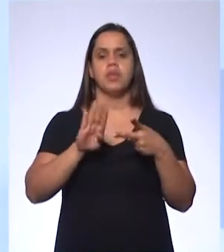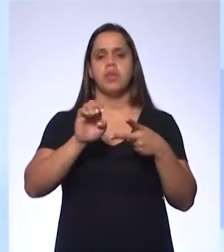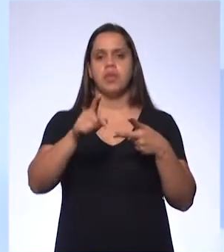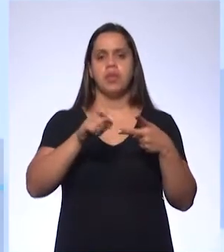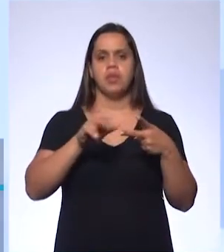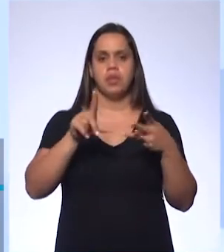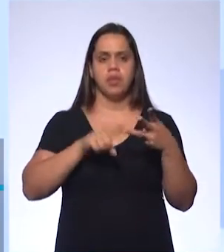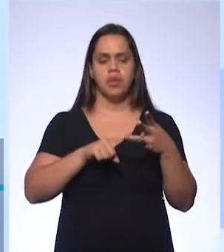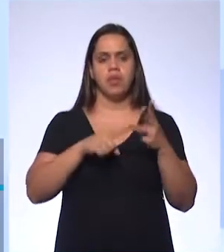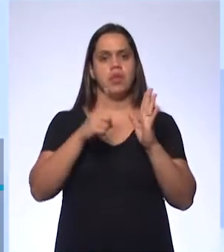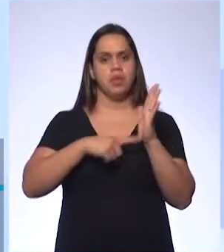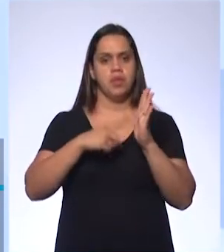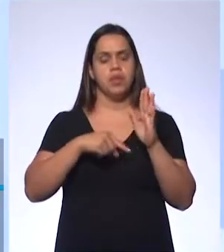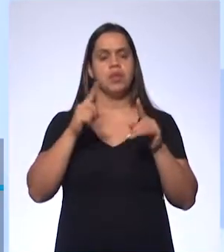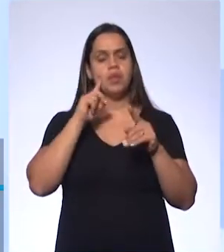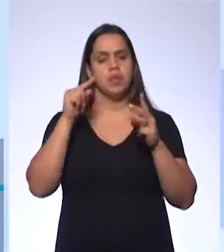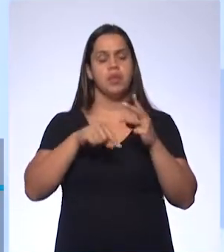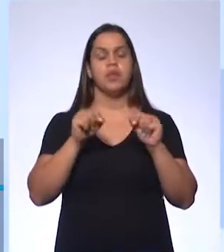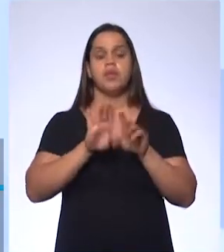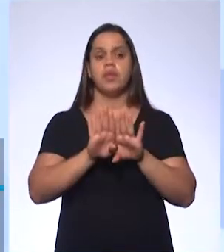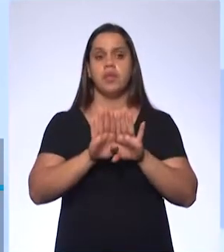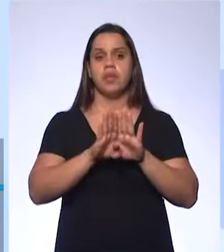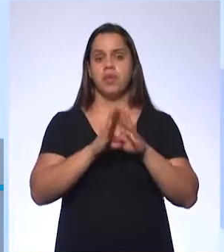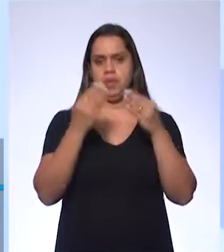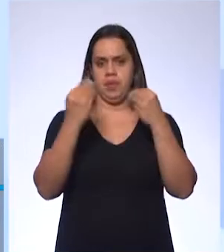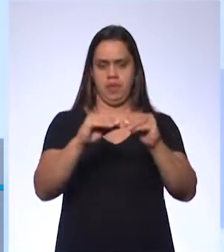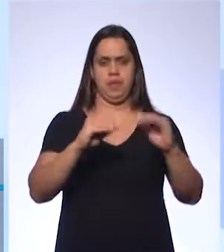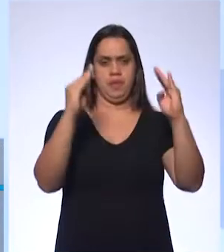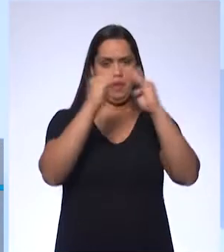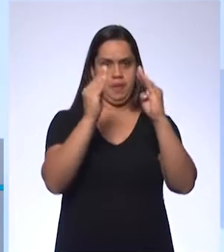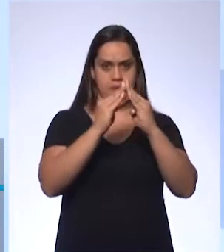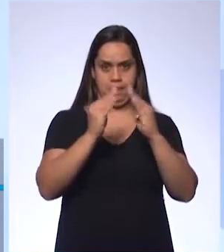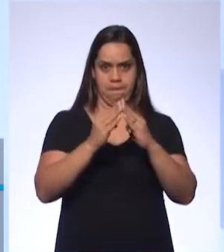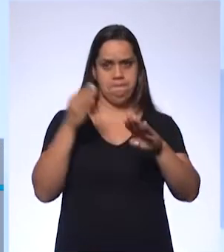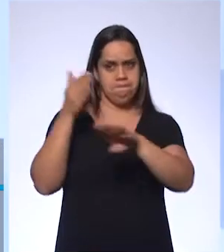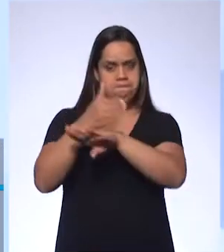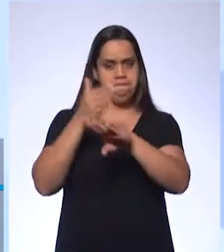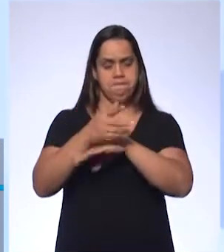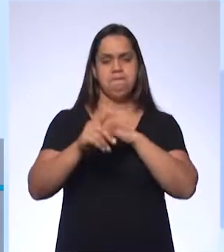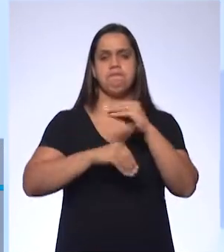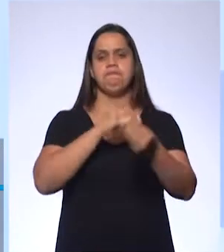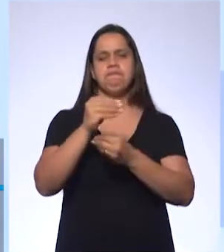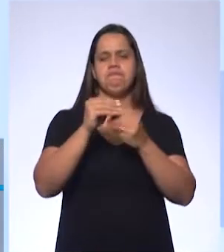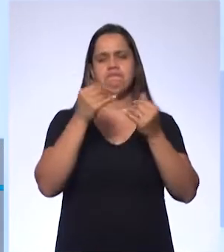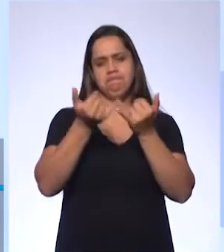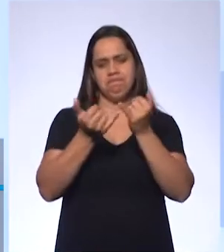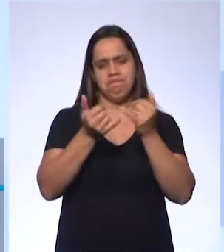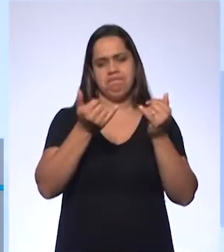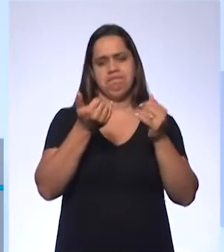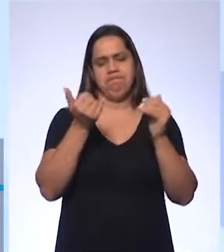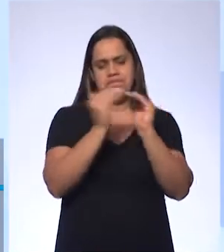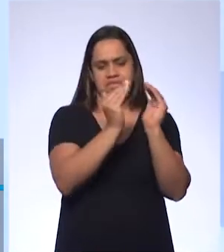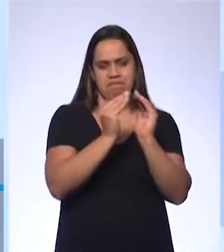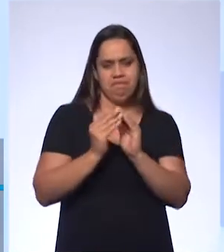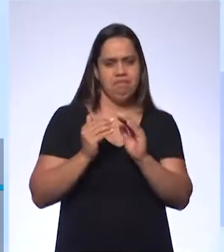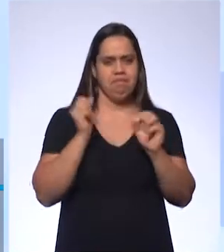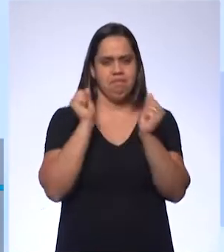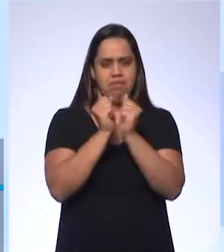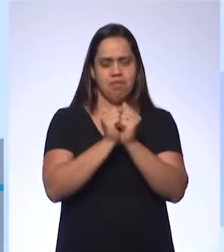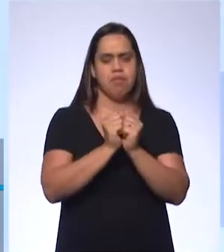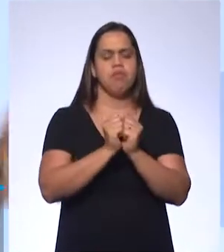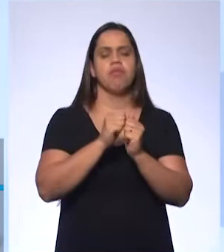Nos antigos casarões dos aristocratas, que agora viram cortiços, e os abrigam, né? E a vida difícil, o